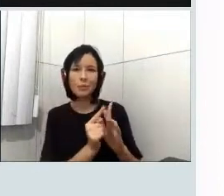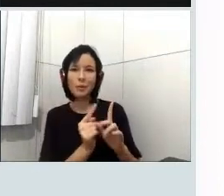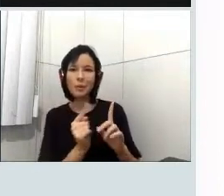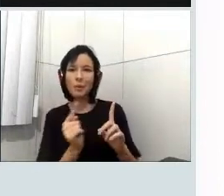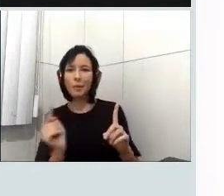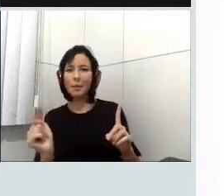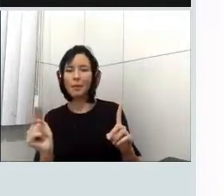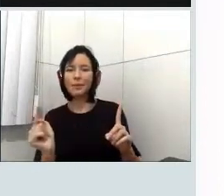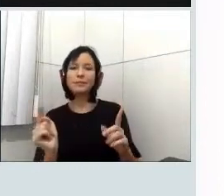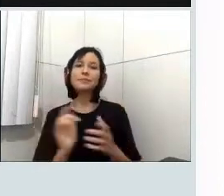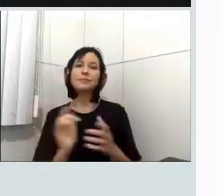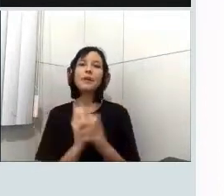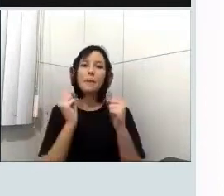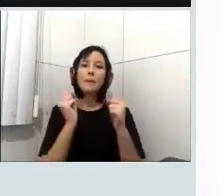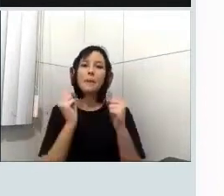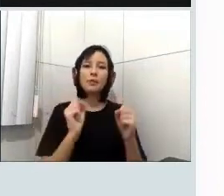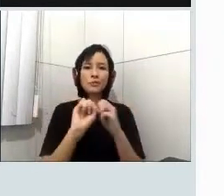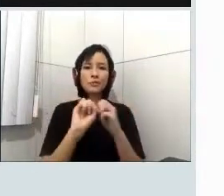Pode passar o slide.